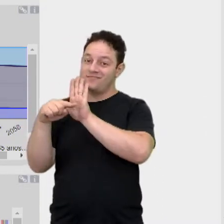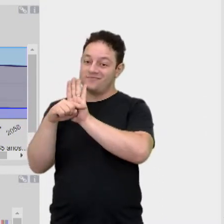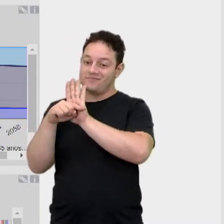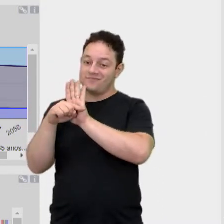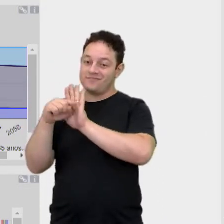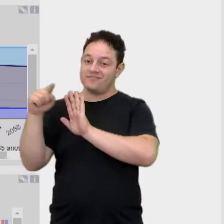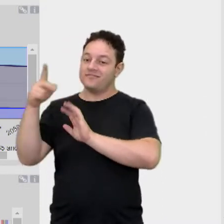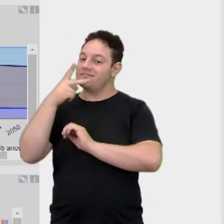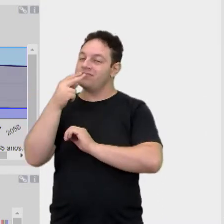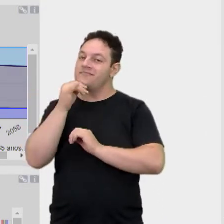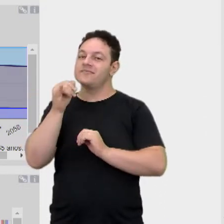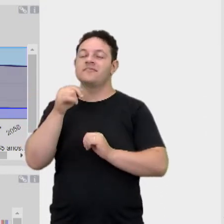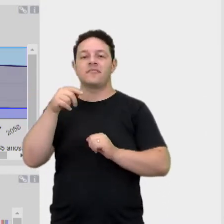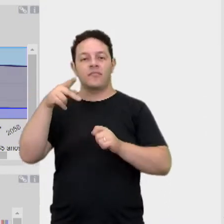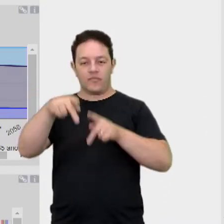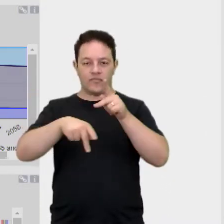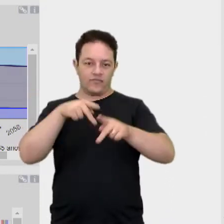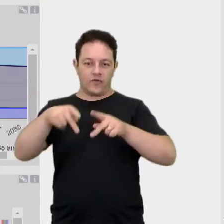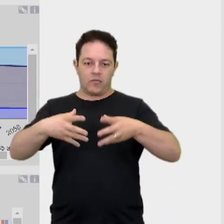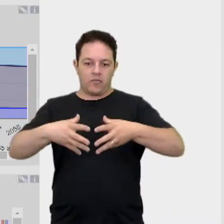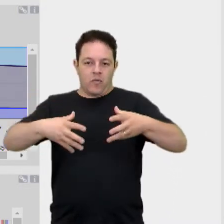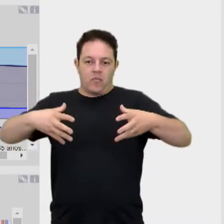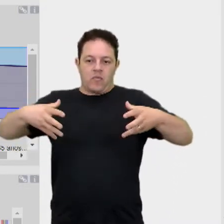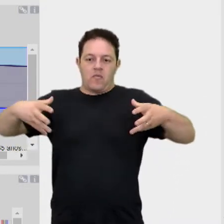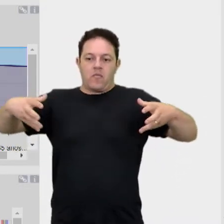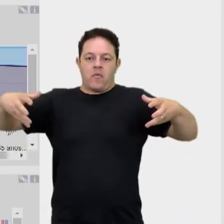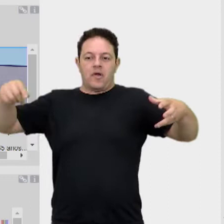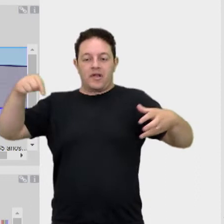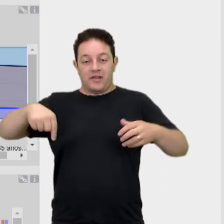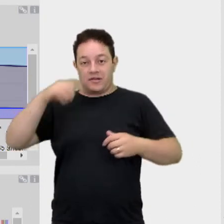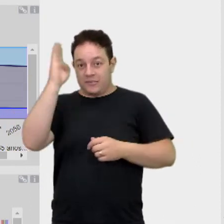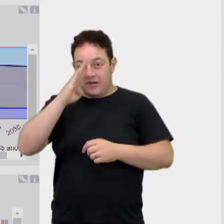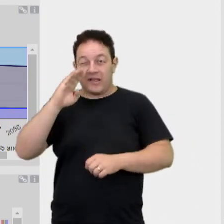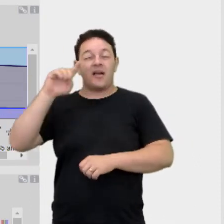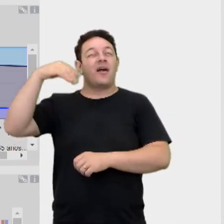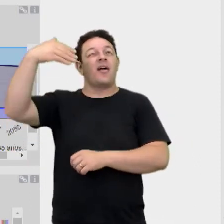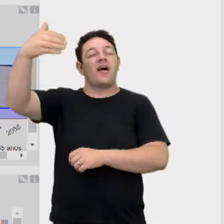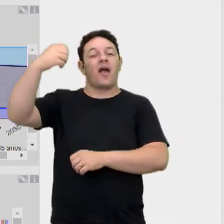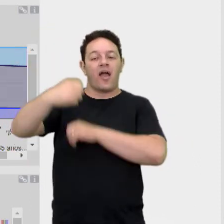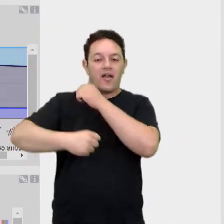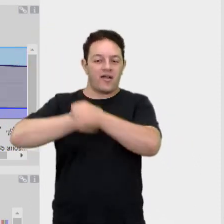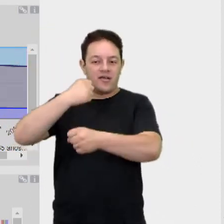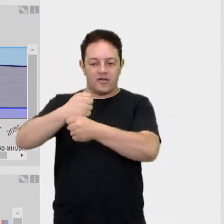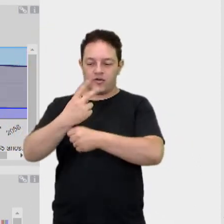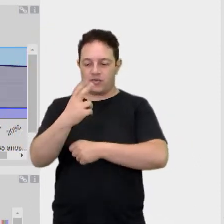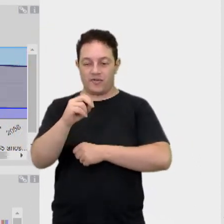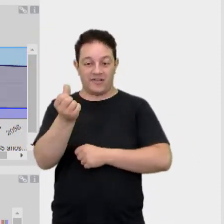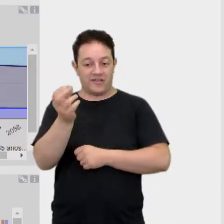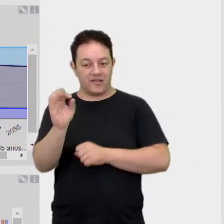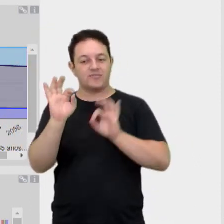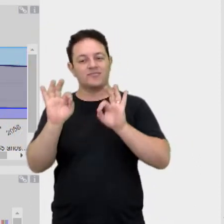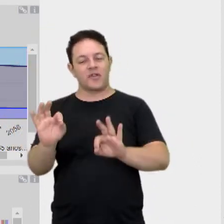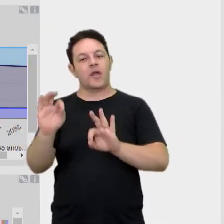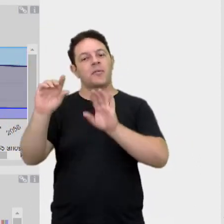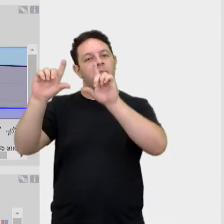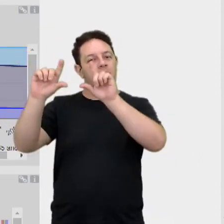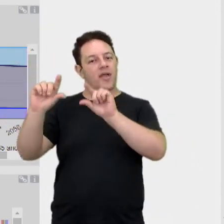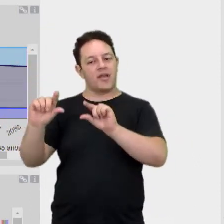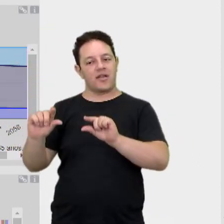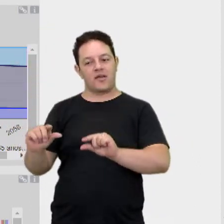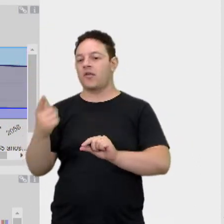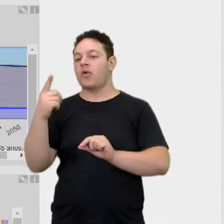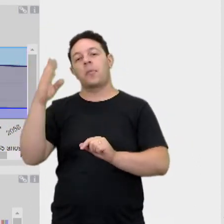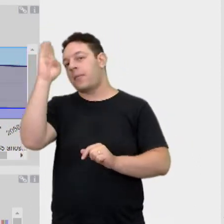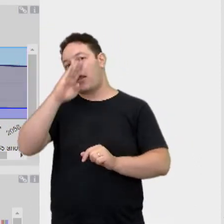seja, o crescimento populacional brasileiro em 2060 vai ser negativo. Então a tendência é